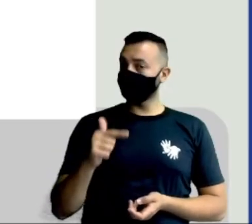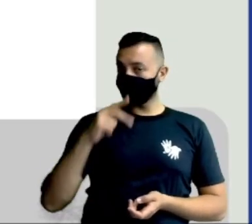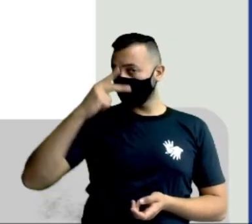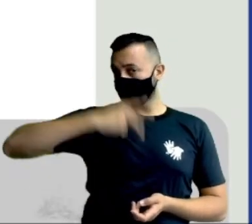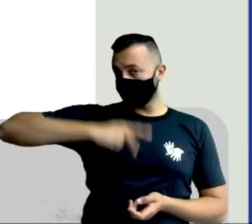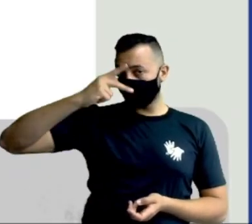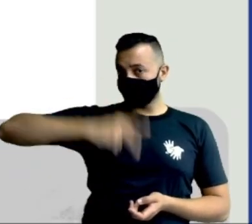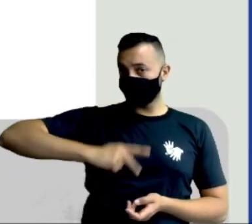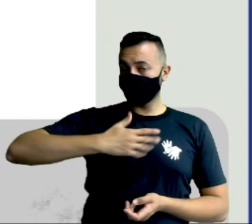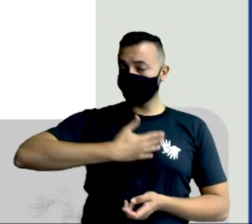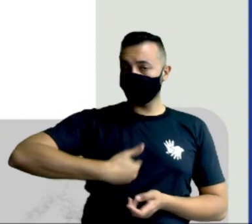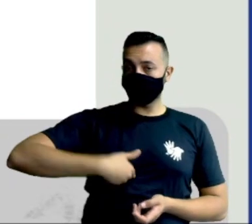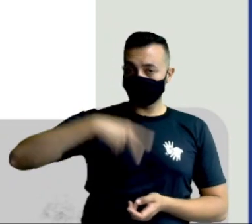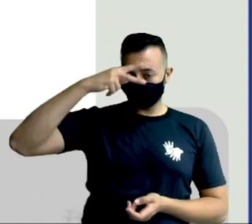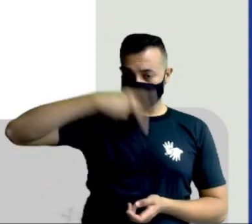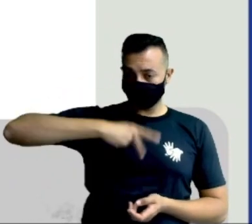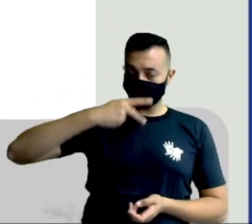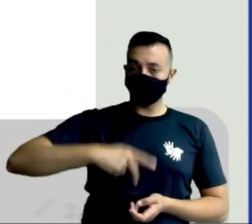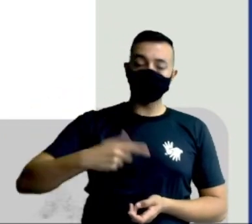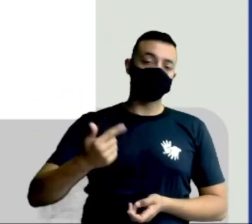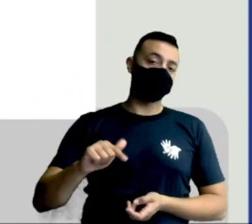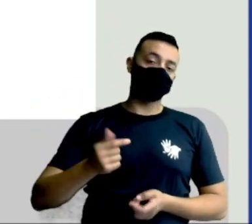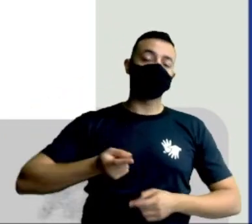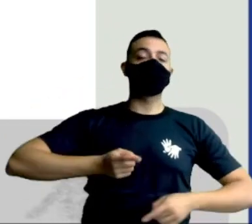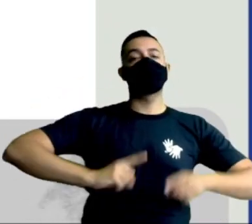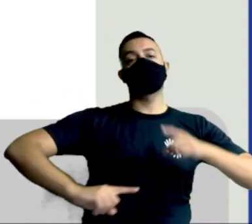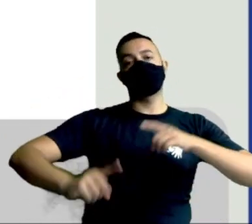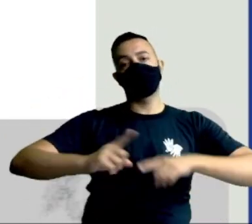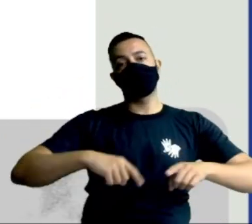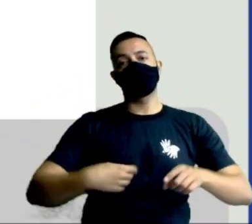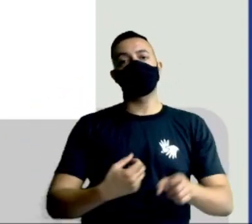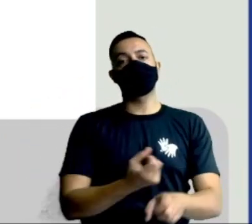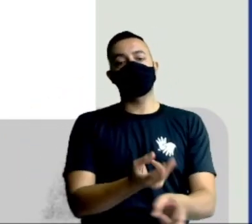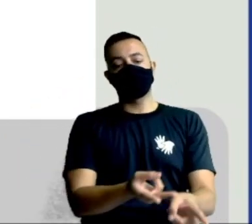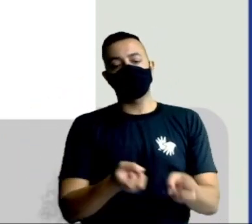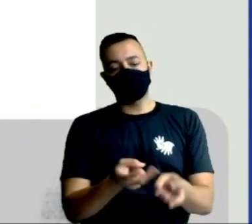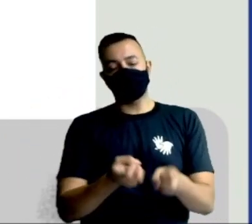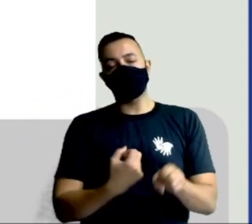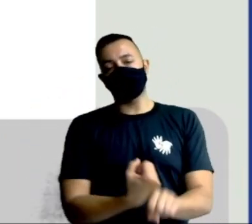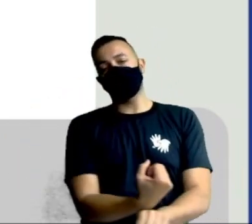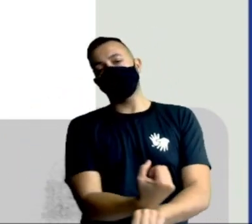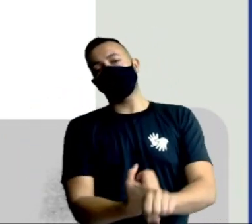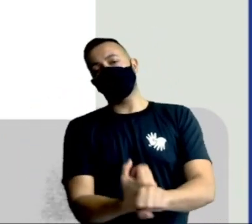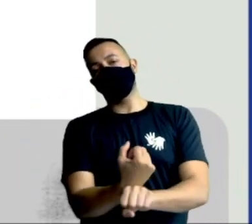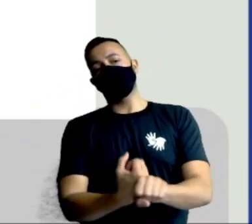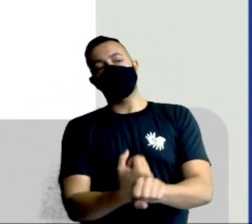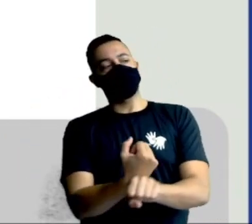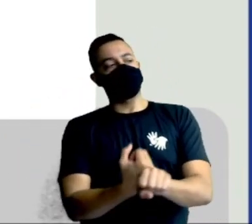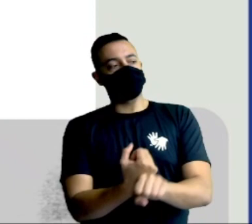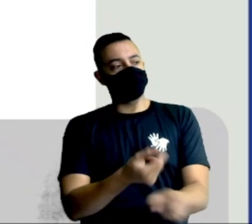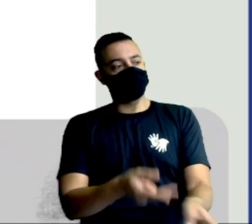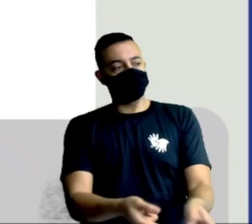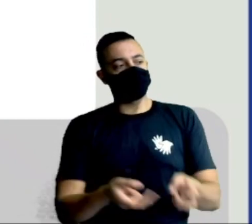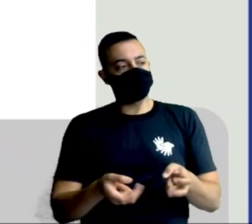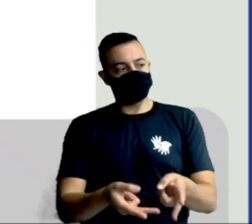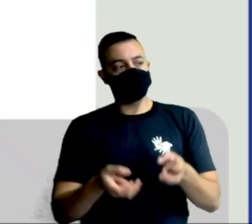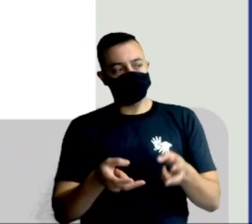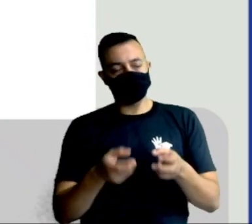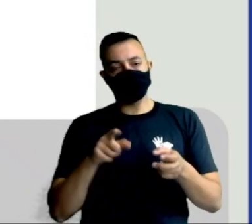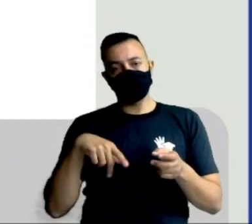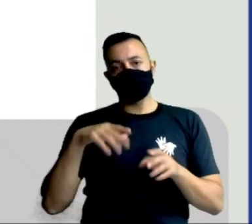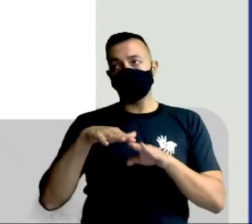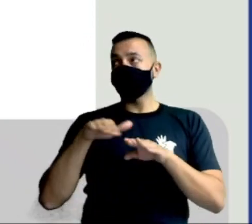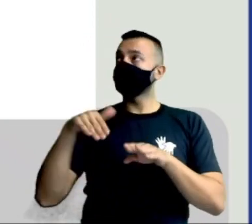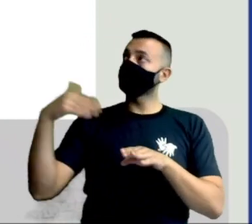independência, nem governo próprio, cuja administração e exploração de seu patrimônio natural e de suas riquezas são feitas por